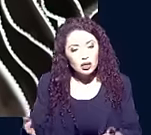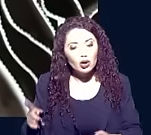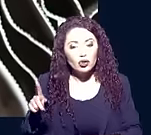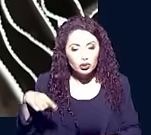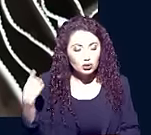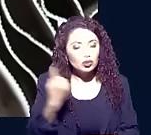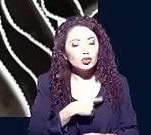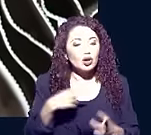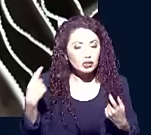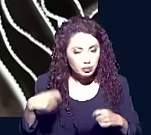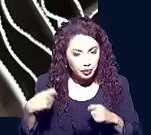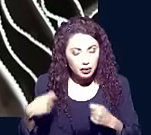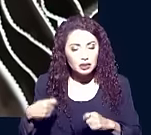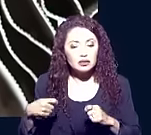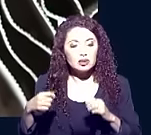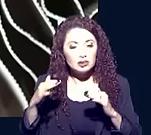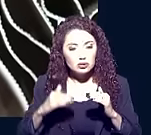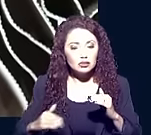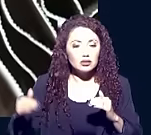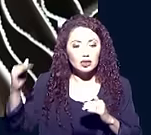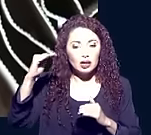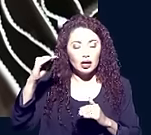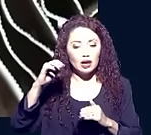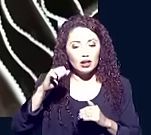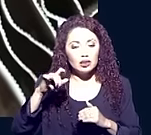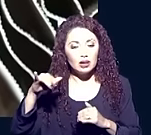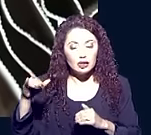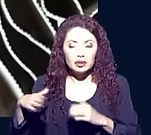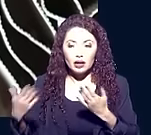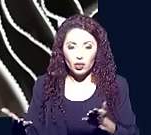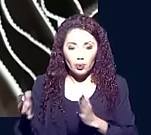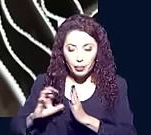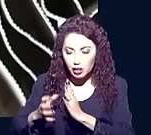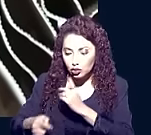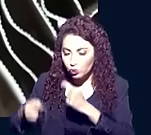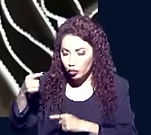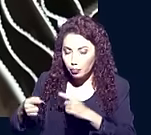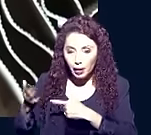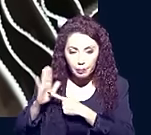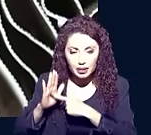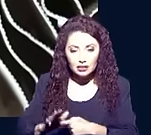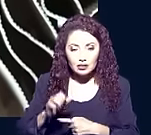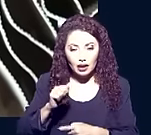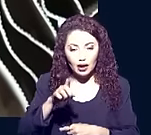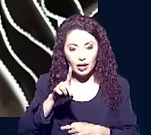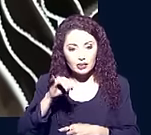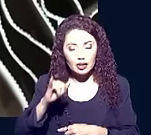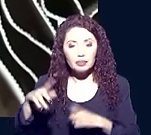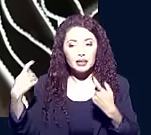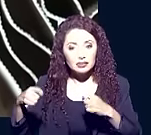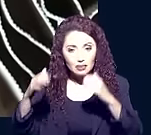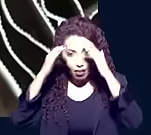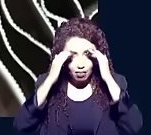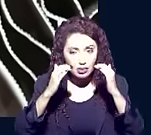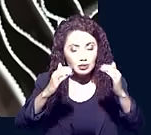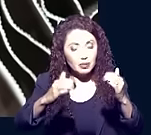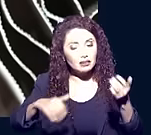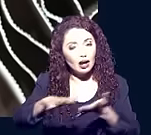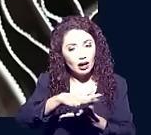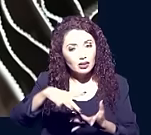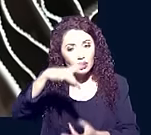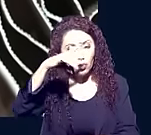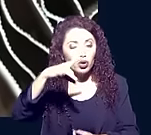subir o sarrafo da proposição de Adis ou seja partido político para apresentar a Adi respeitar a democracia e democracia a vontade da